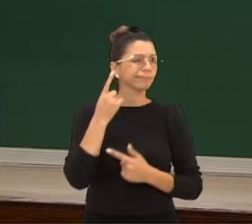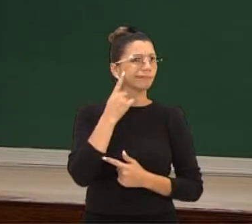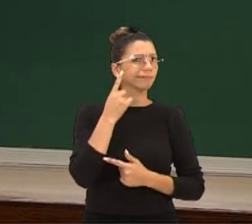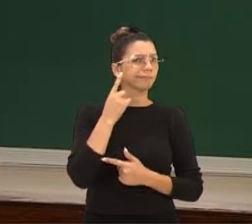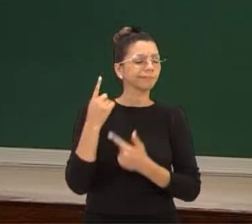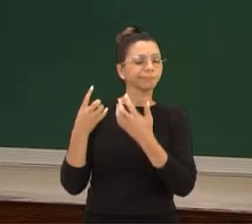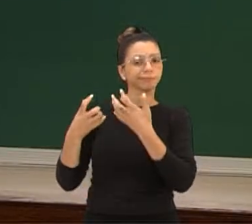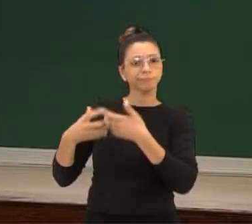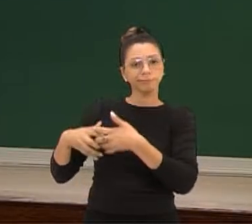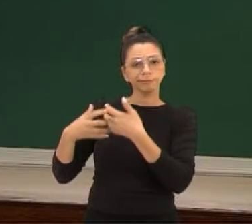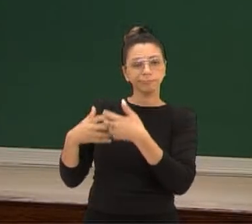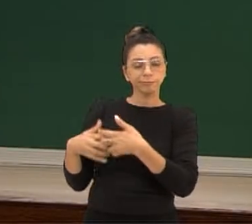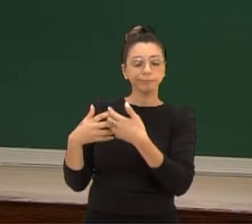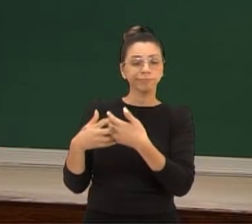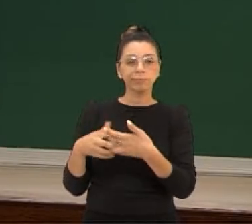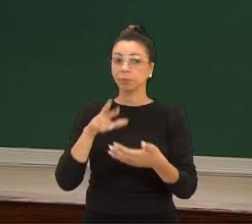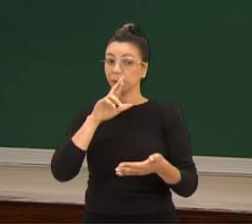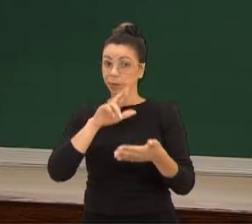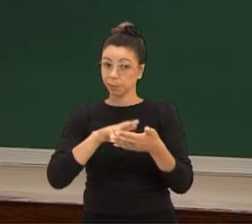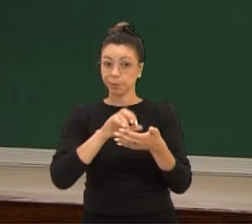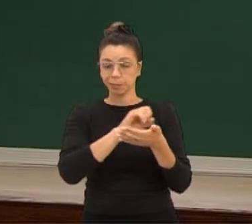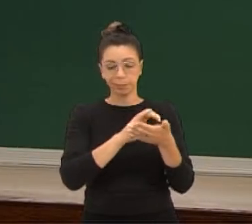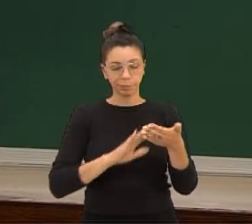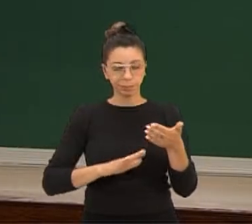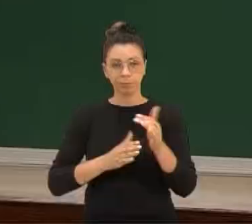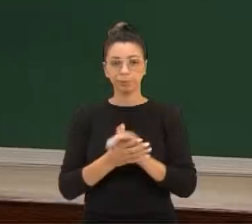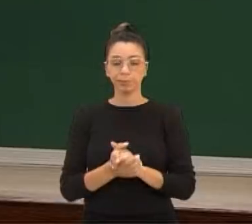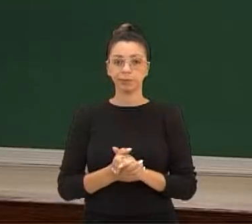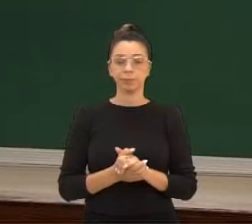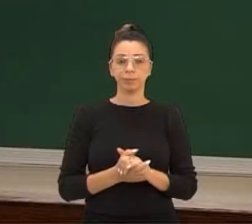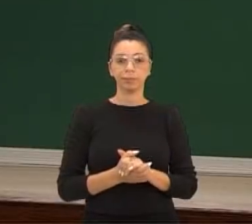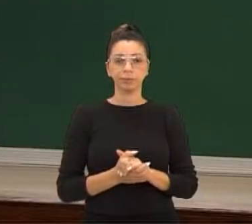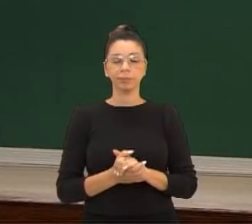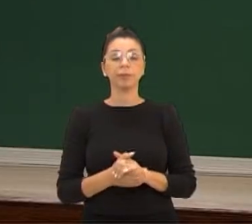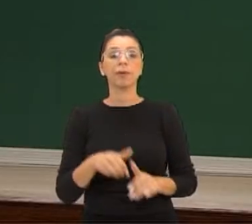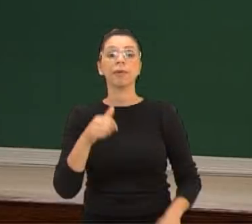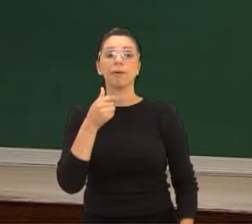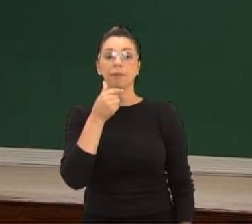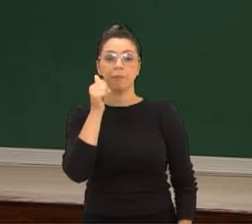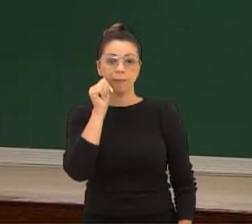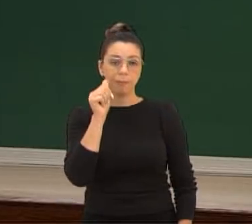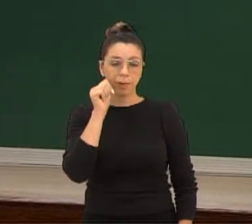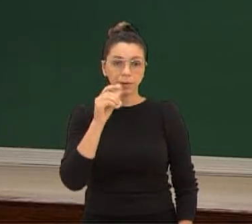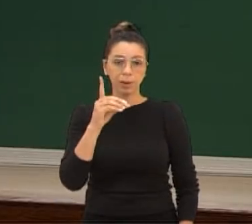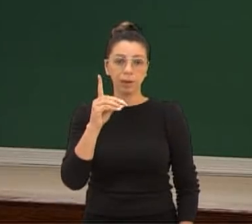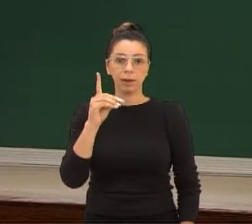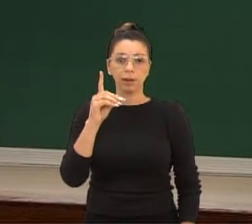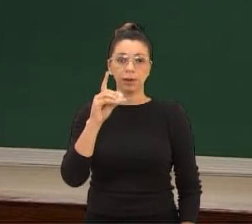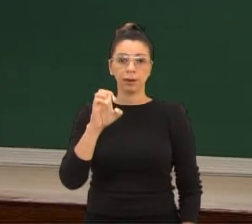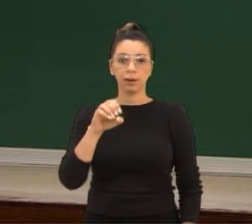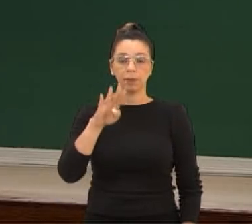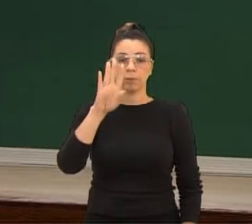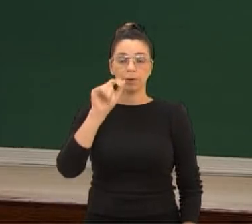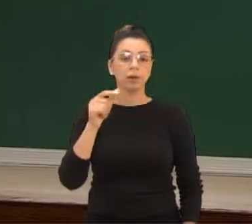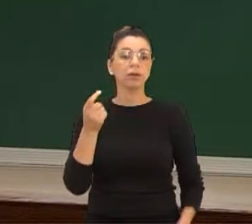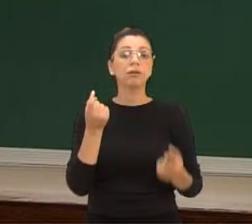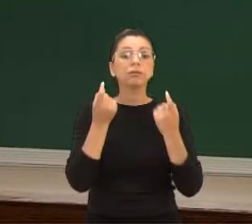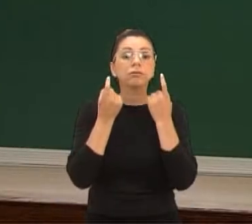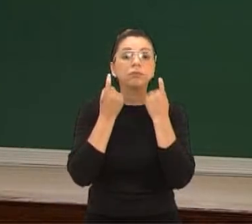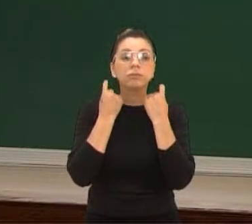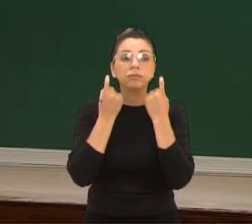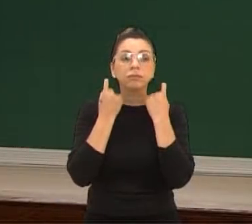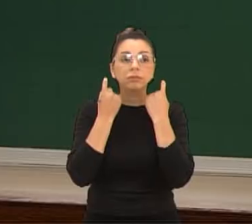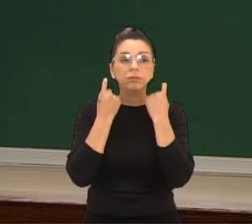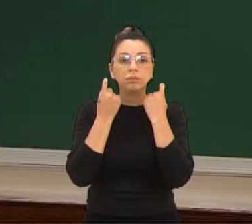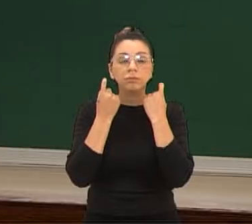um pouquinho para fazer esse exercício. Débora tem um par de brincos formados por 2 anéis, tá?